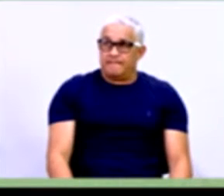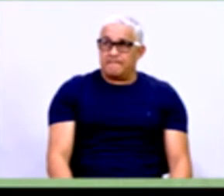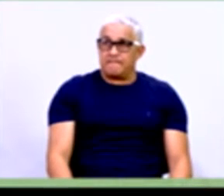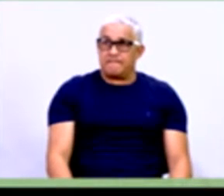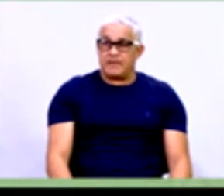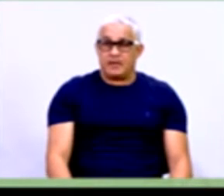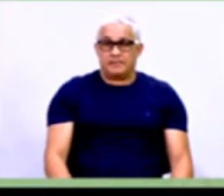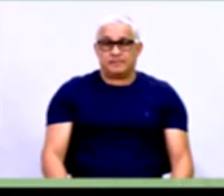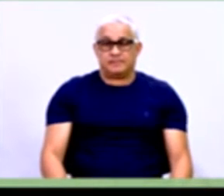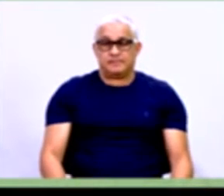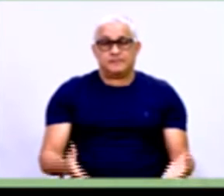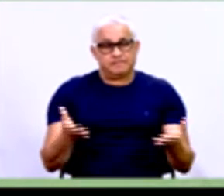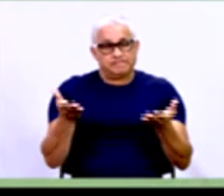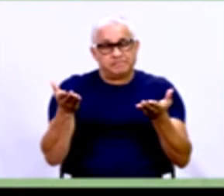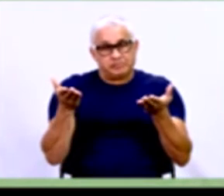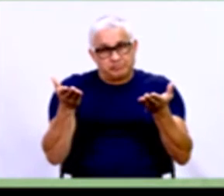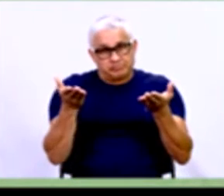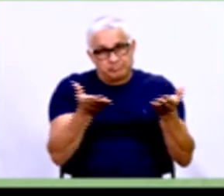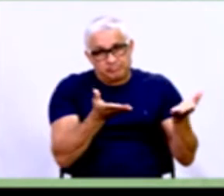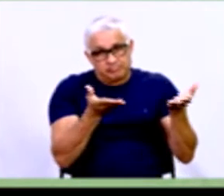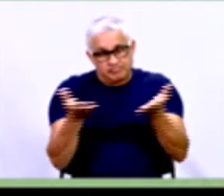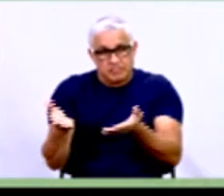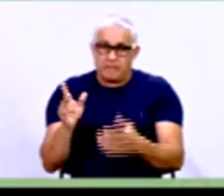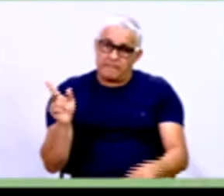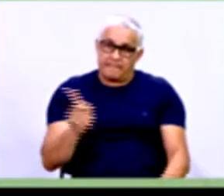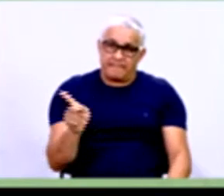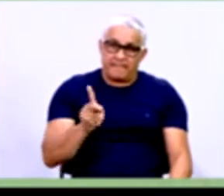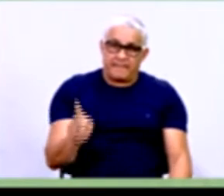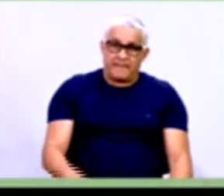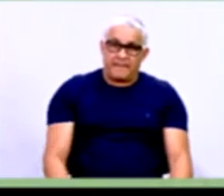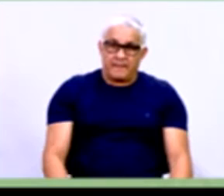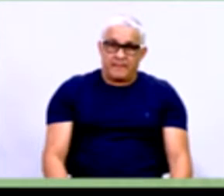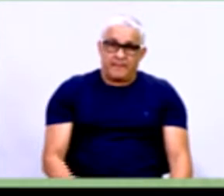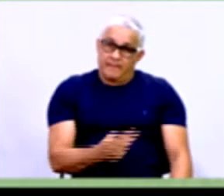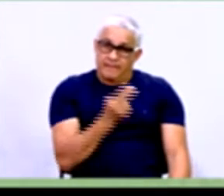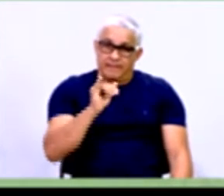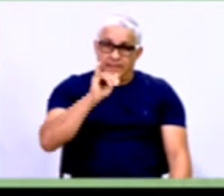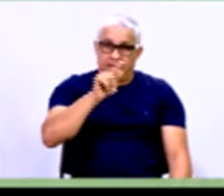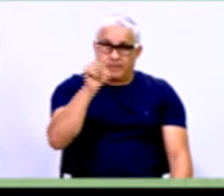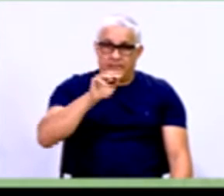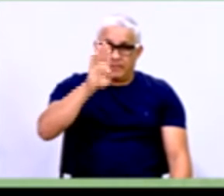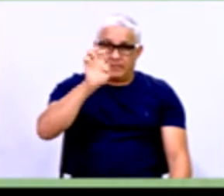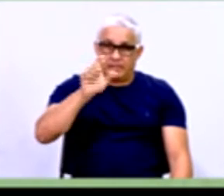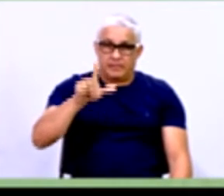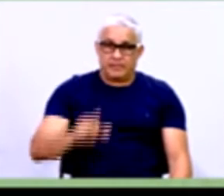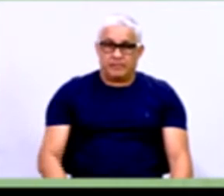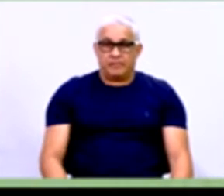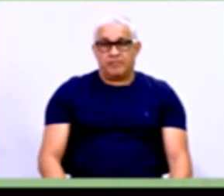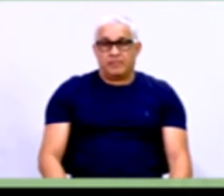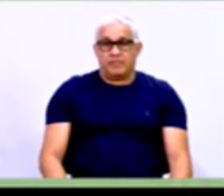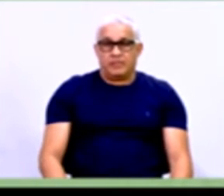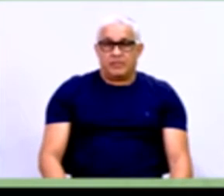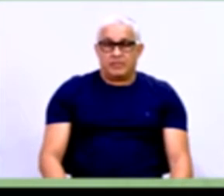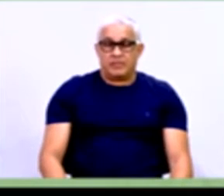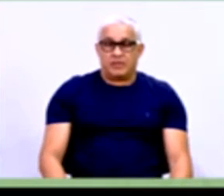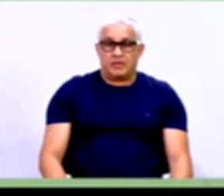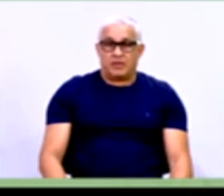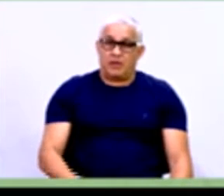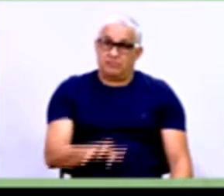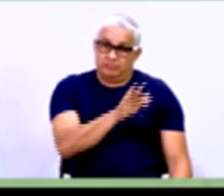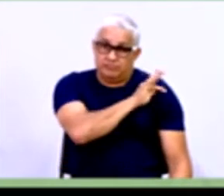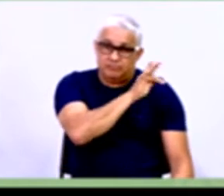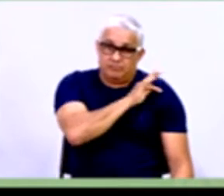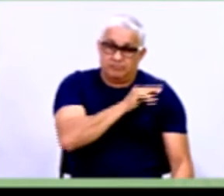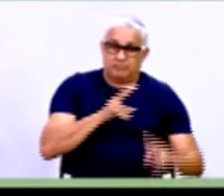Vamos à apresentação dos professores, então. Me chamo Isabel Cordeiro, sou licenciada e bacharel em Geografia pela Universidade Federal